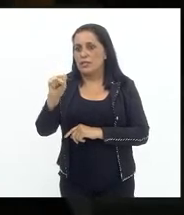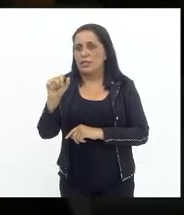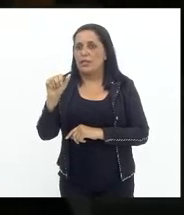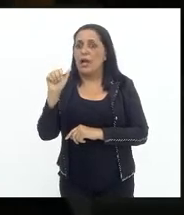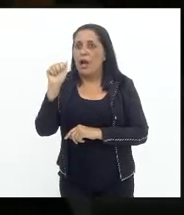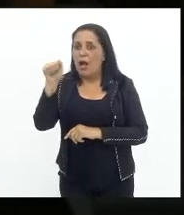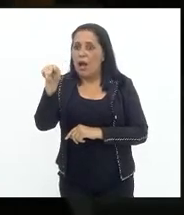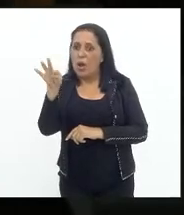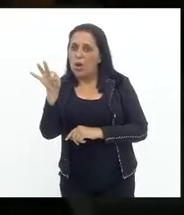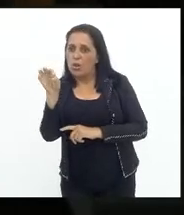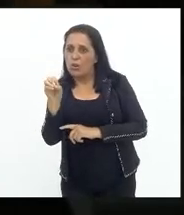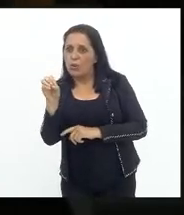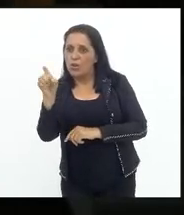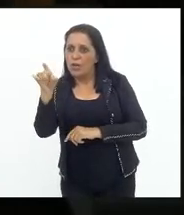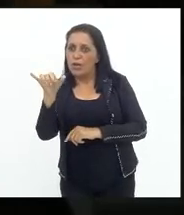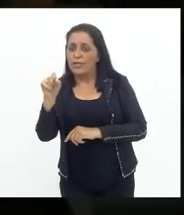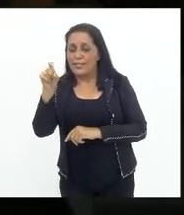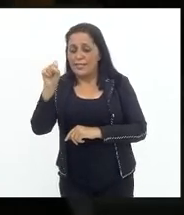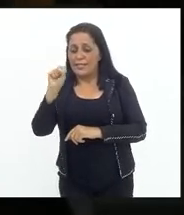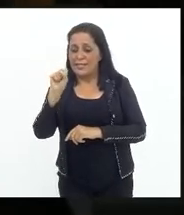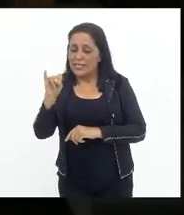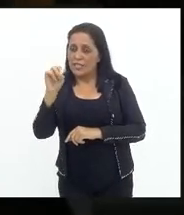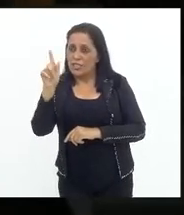autoeróticos, cisgêneros,